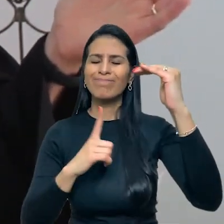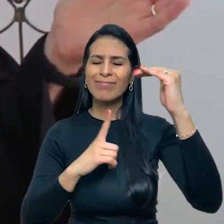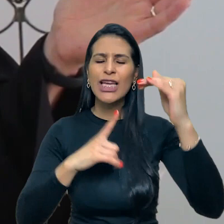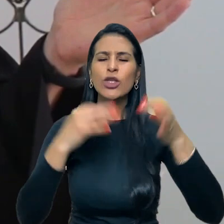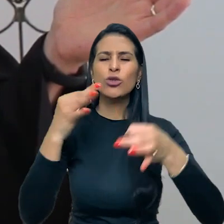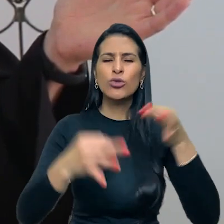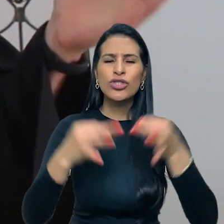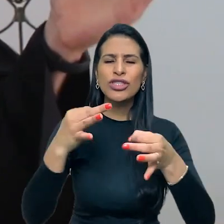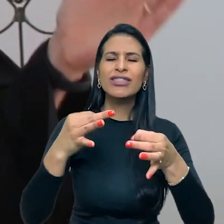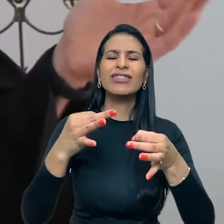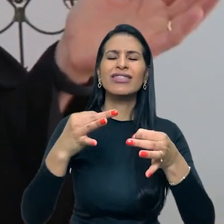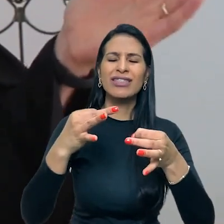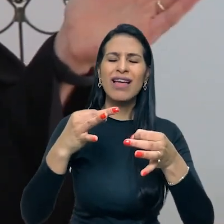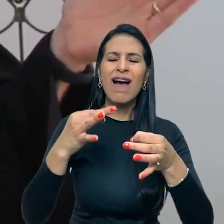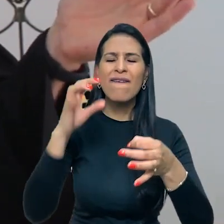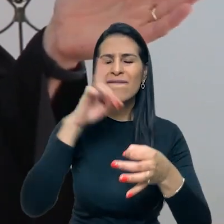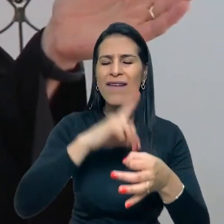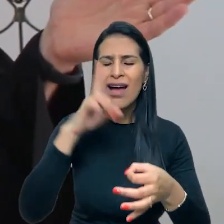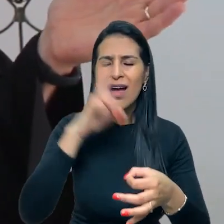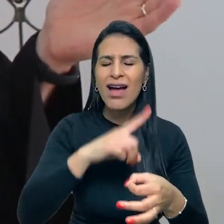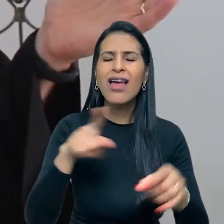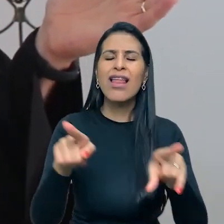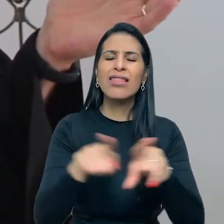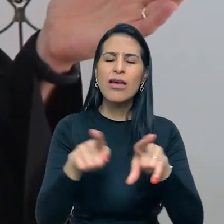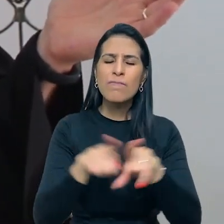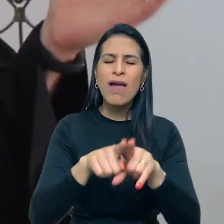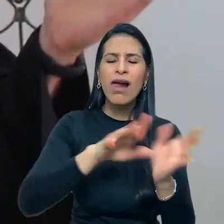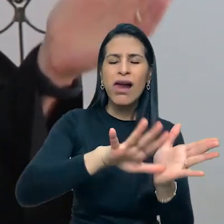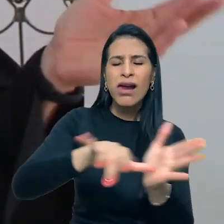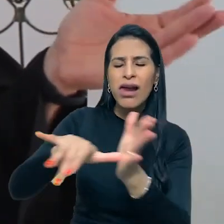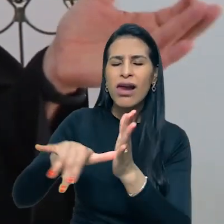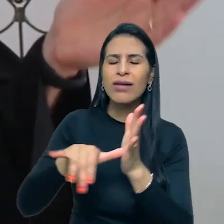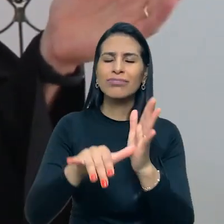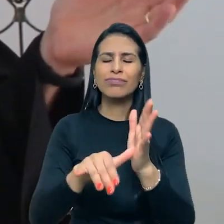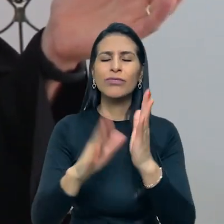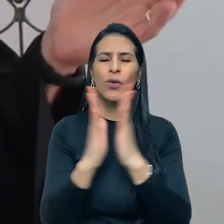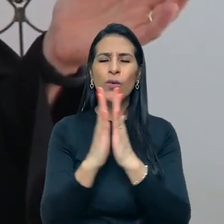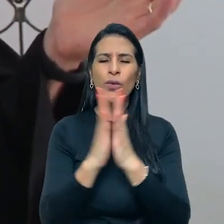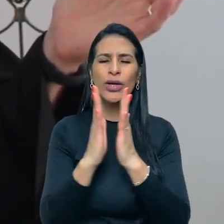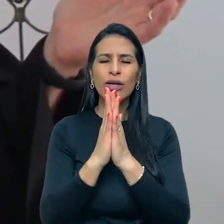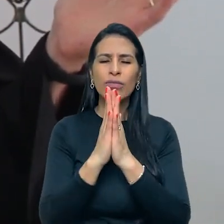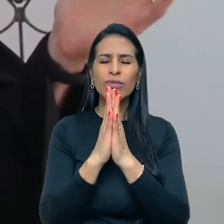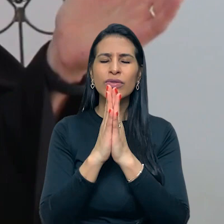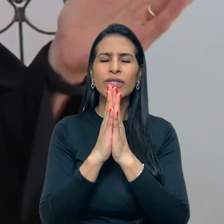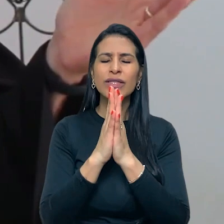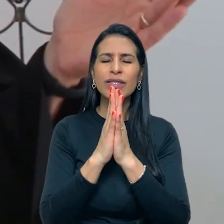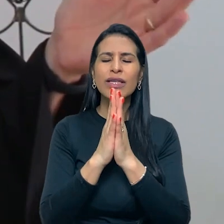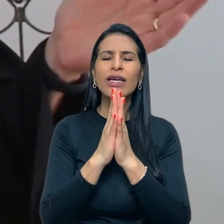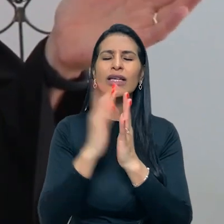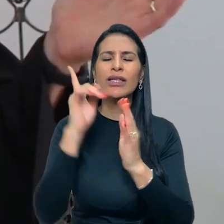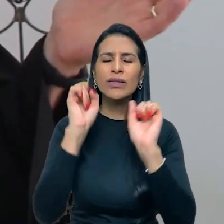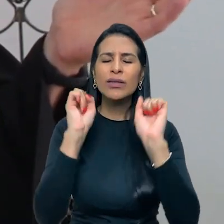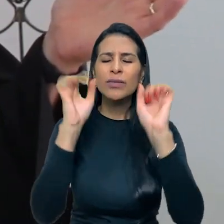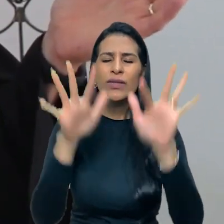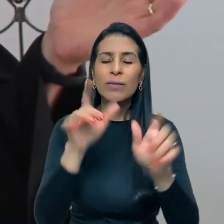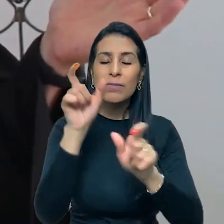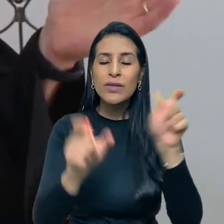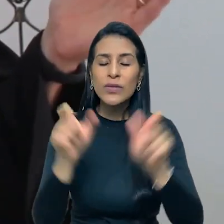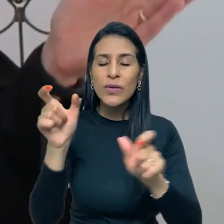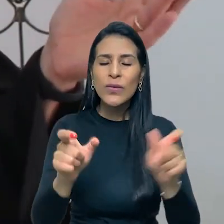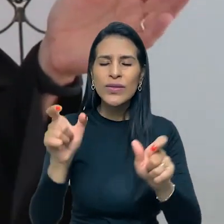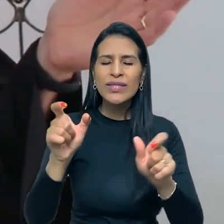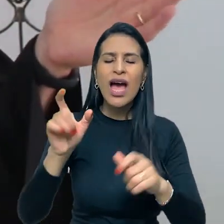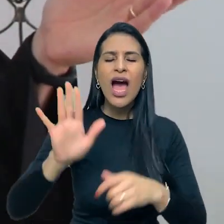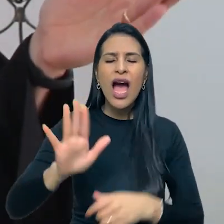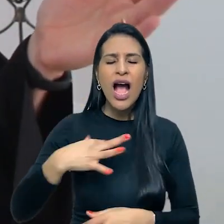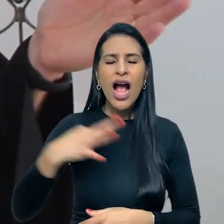corrupção. Rogamos pelos candidatos e candidatas a cargos públicos em nosso país,